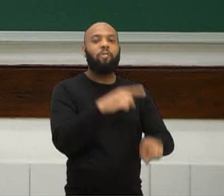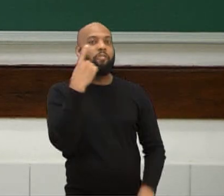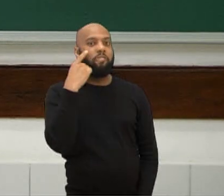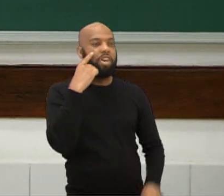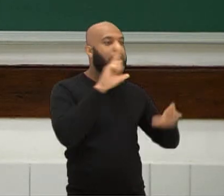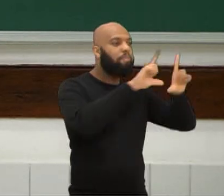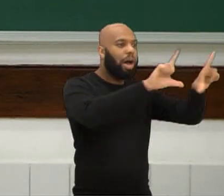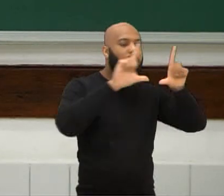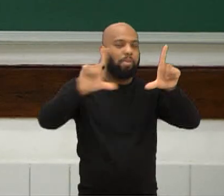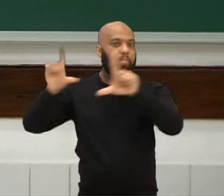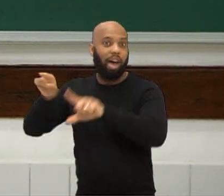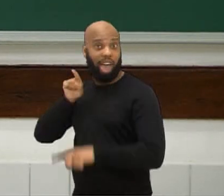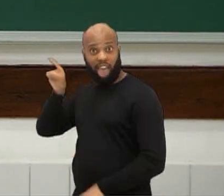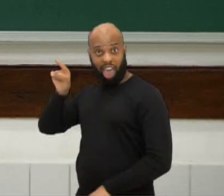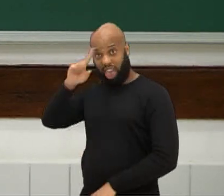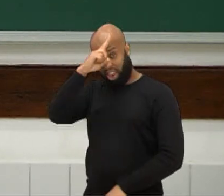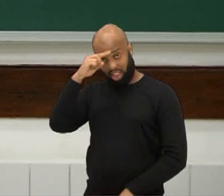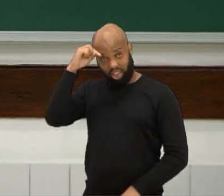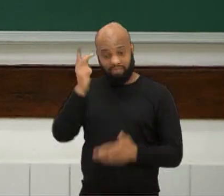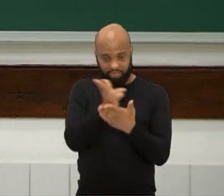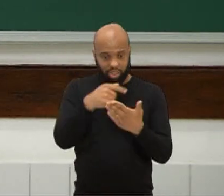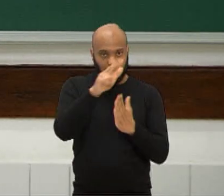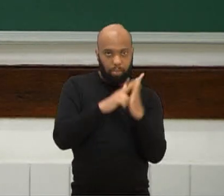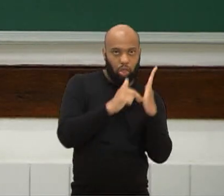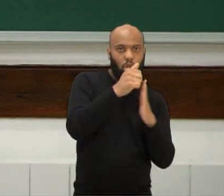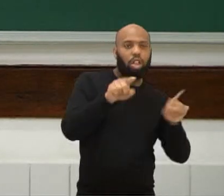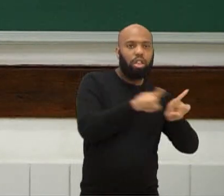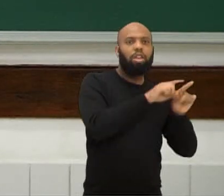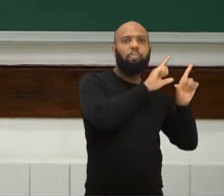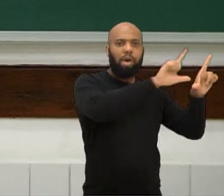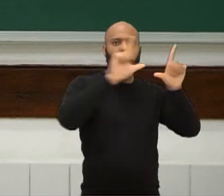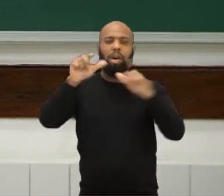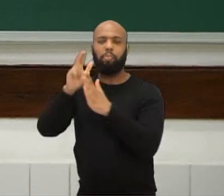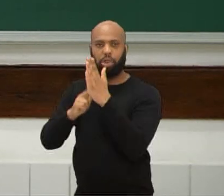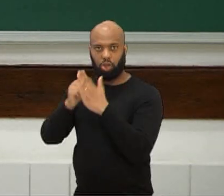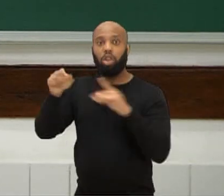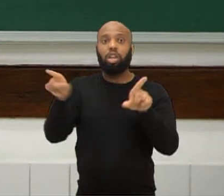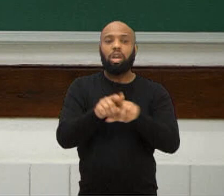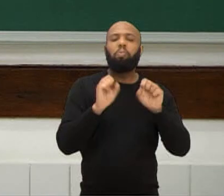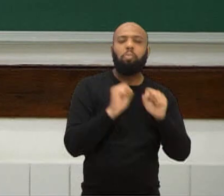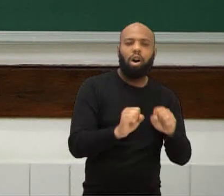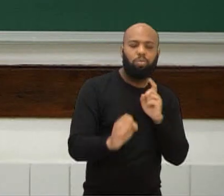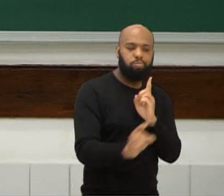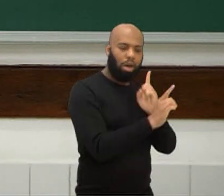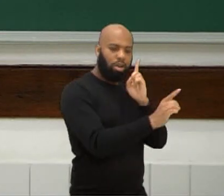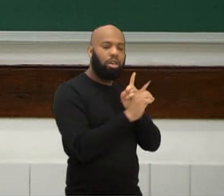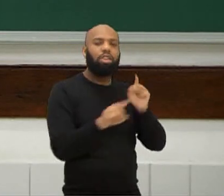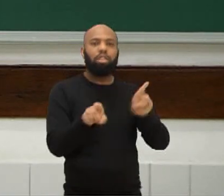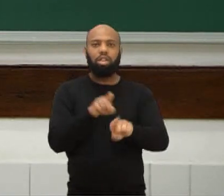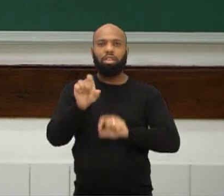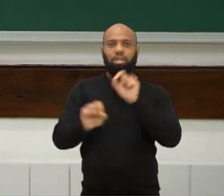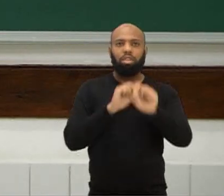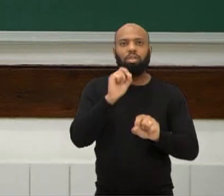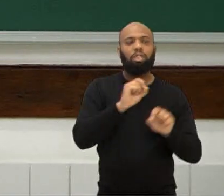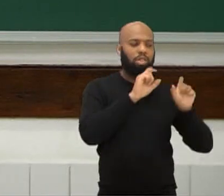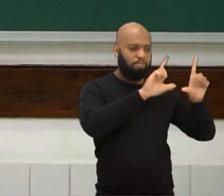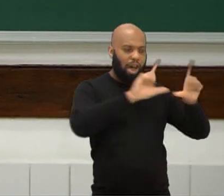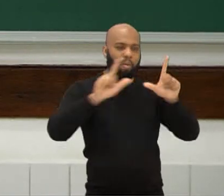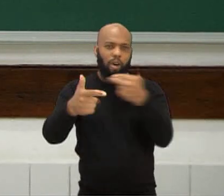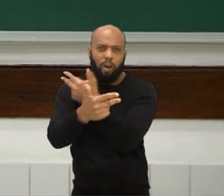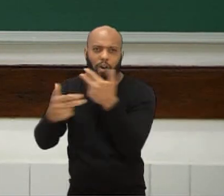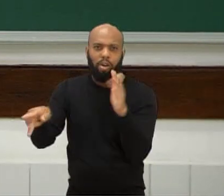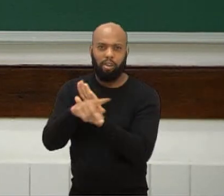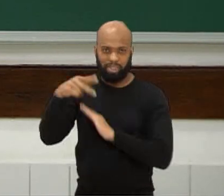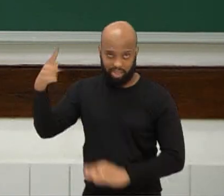aos retratos que ela pintou, todos os quadros que ela pintou, e podem encontrar, inclusive, as peças, né,